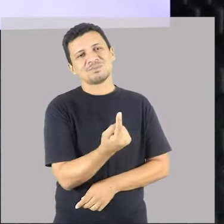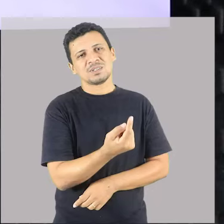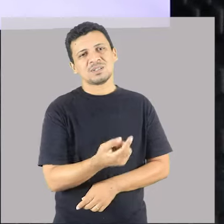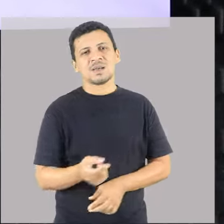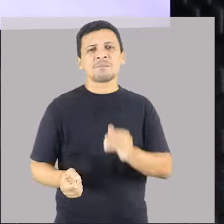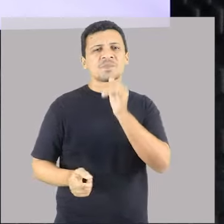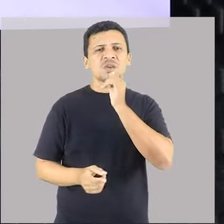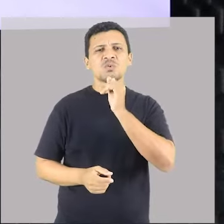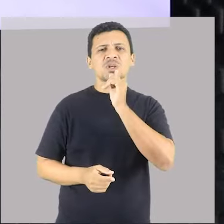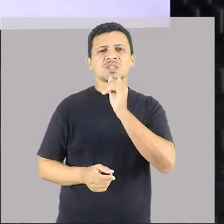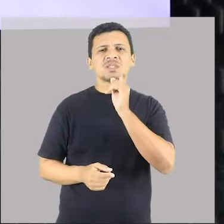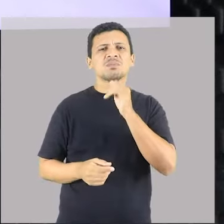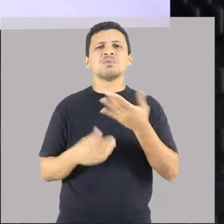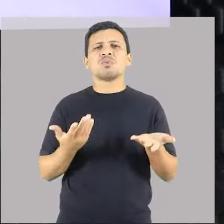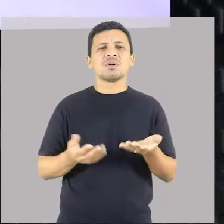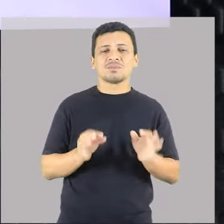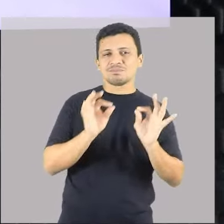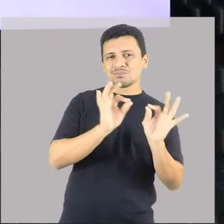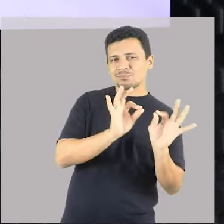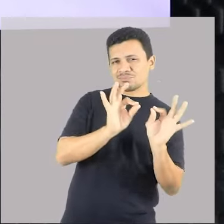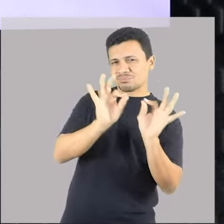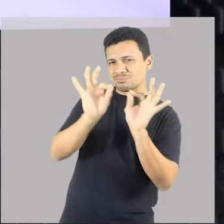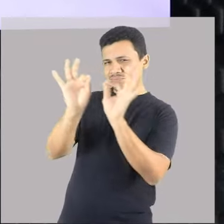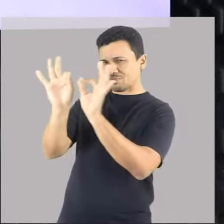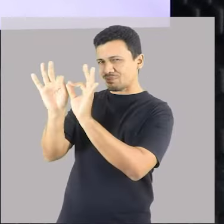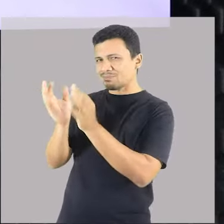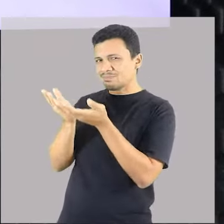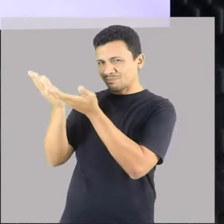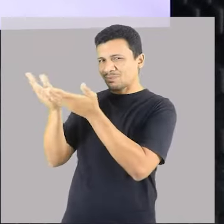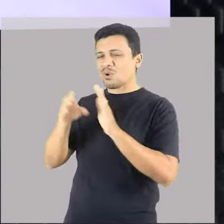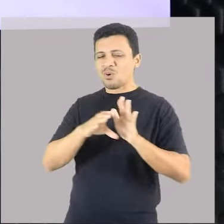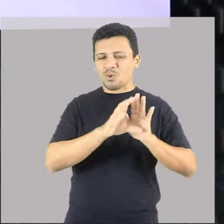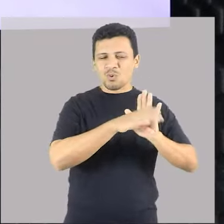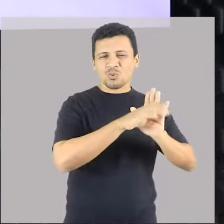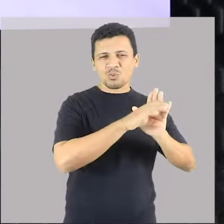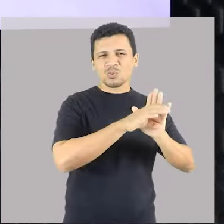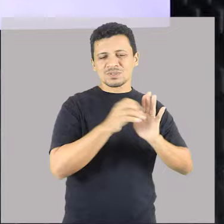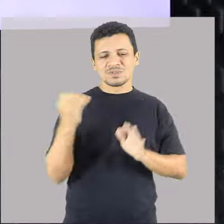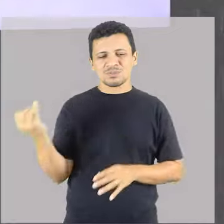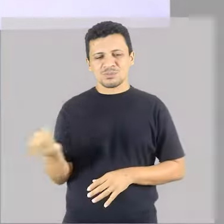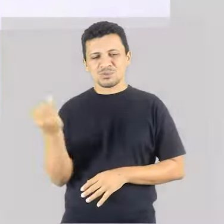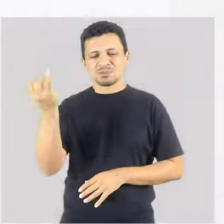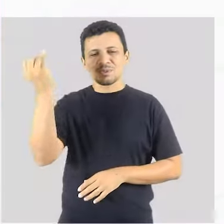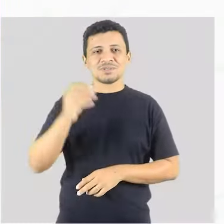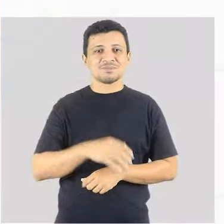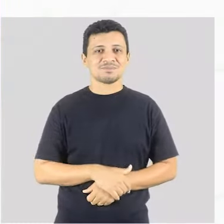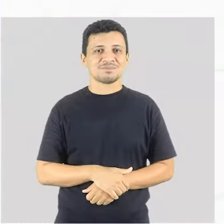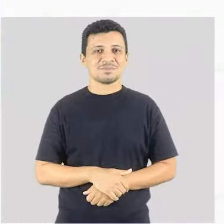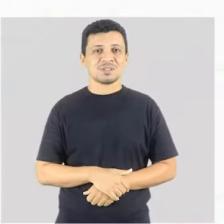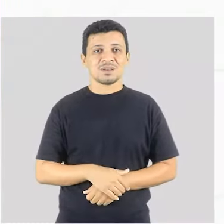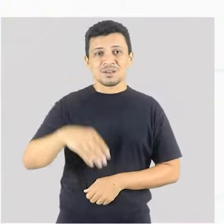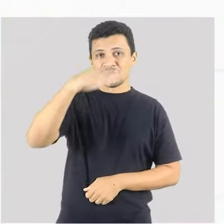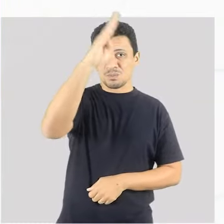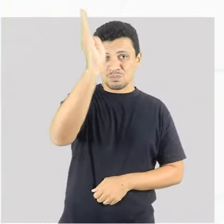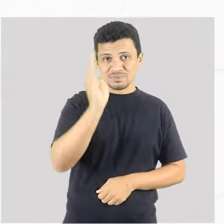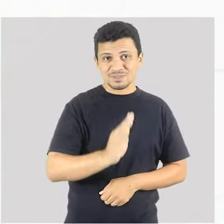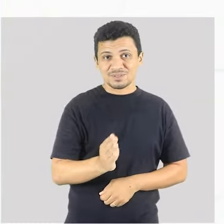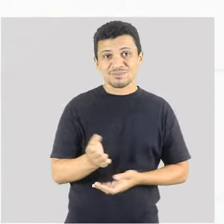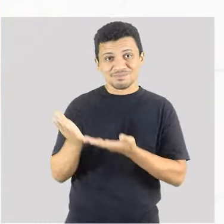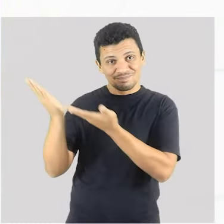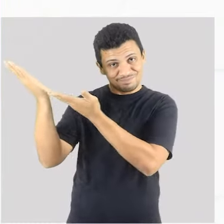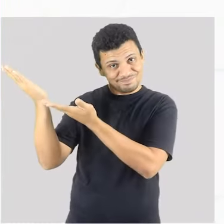exemplifica isso na prática olha aqui agora tu vai perceber como esse conceito ele é muito importante Brasil